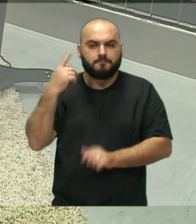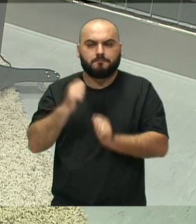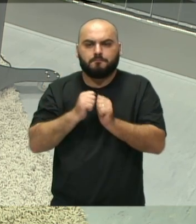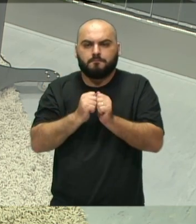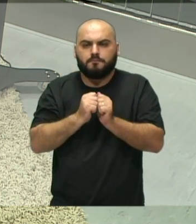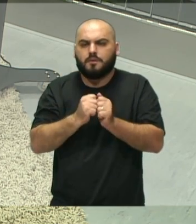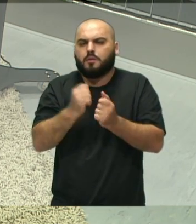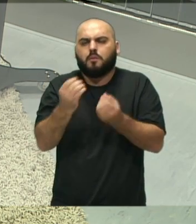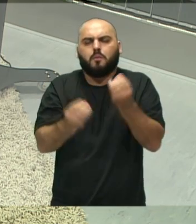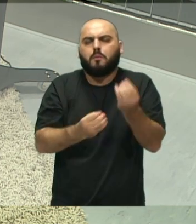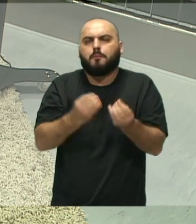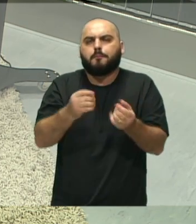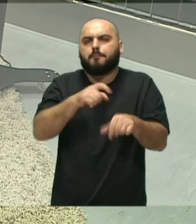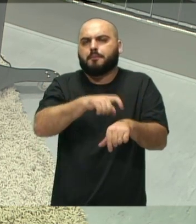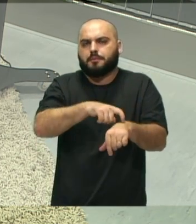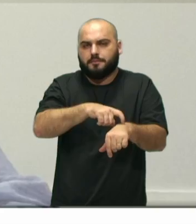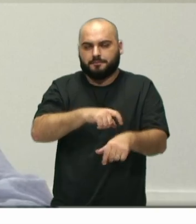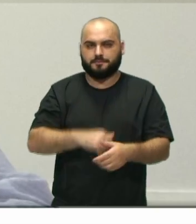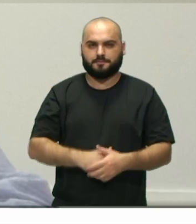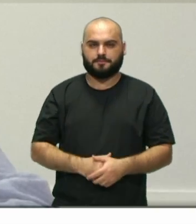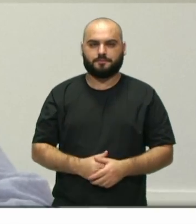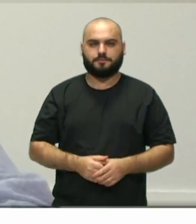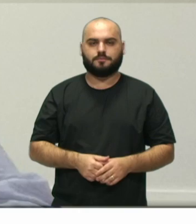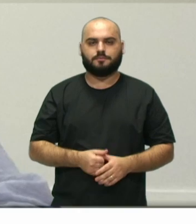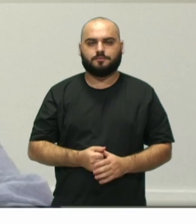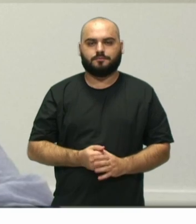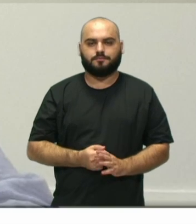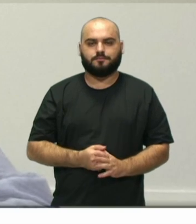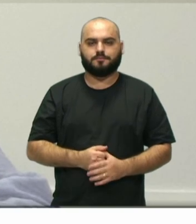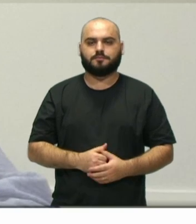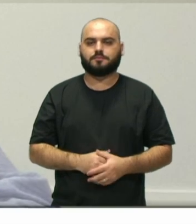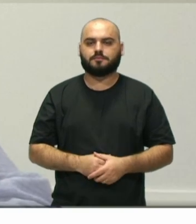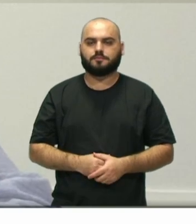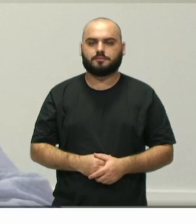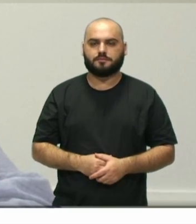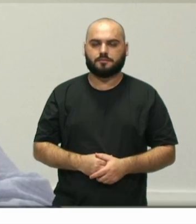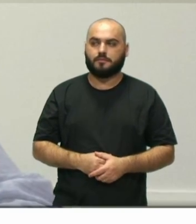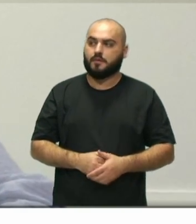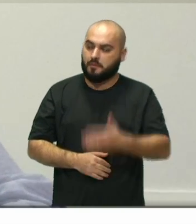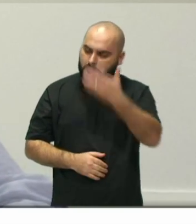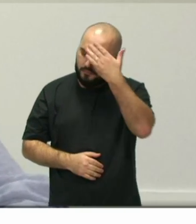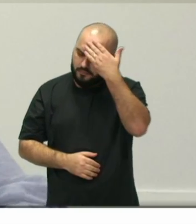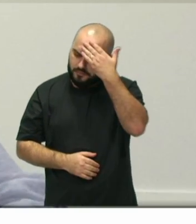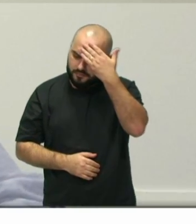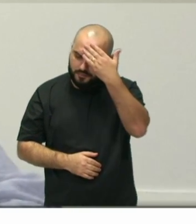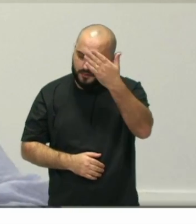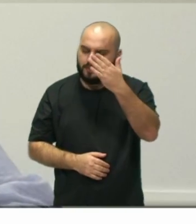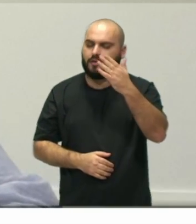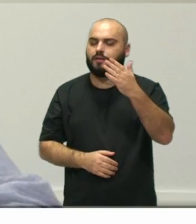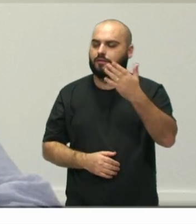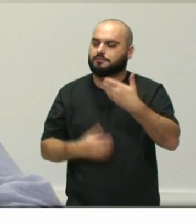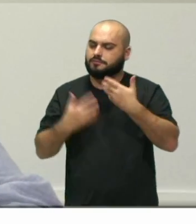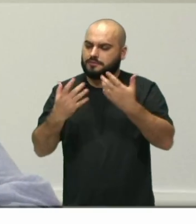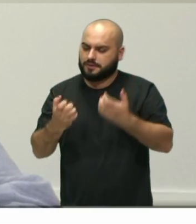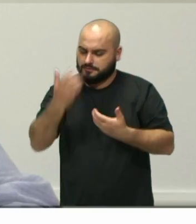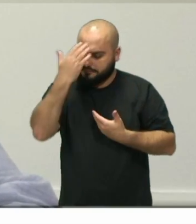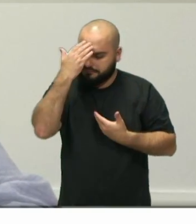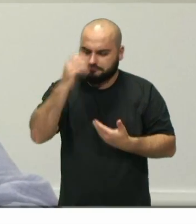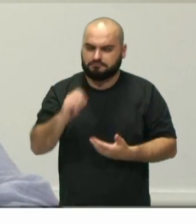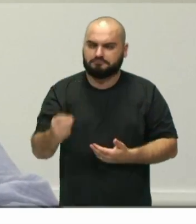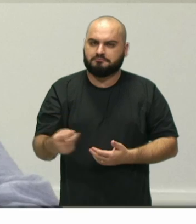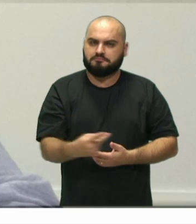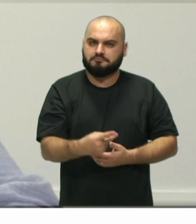que está sendo esse momento, vereador? Obrigado, Maurício. Eu também quero agradecer a oportunidade da TV Câmara, que sem dúvida é um